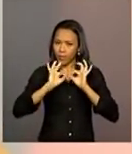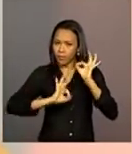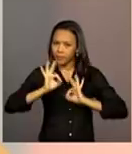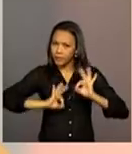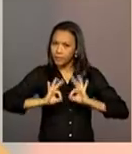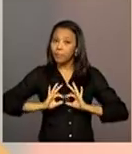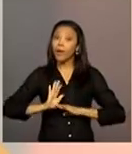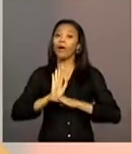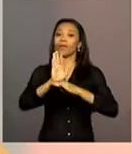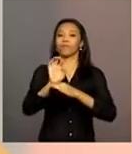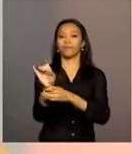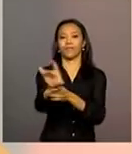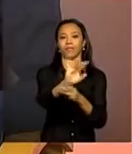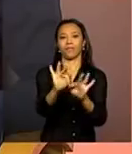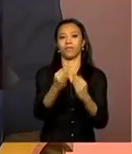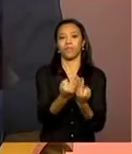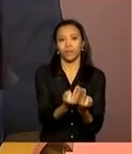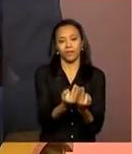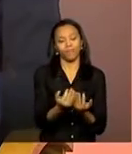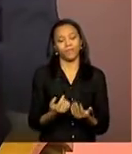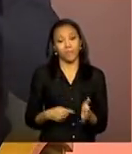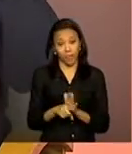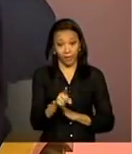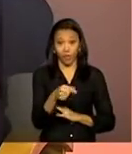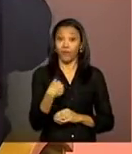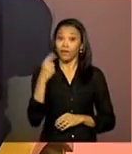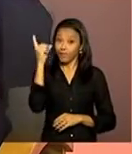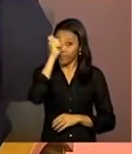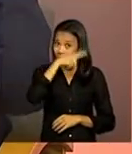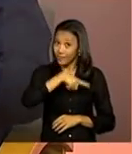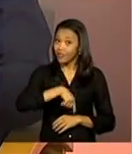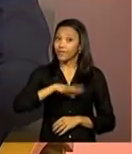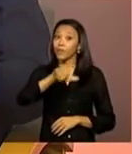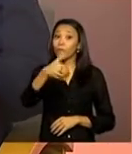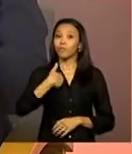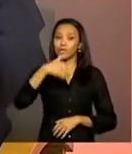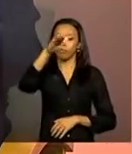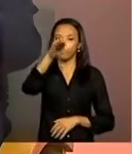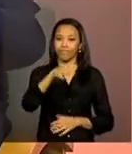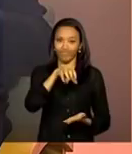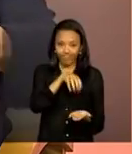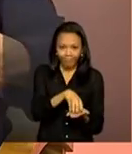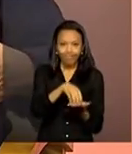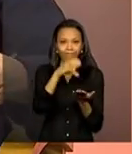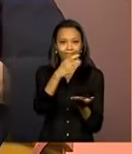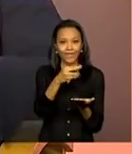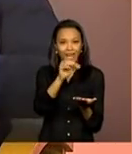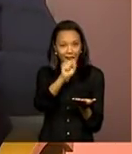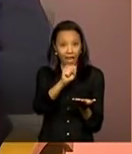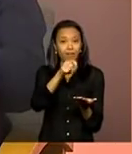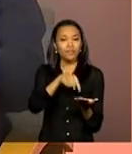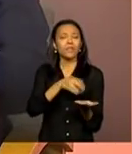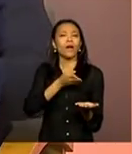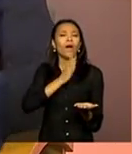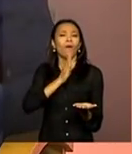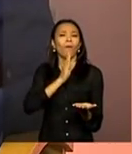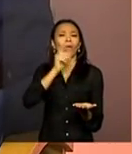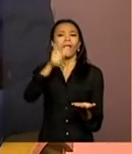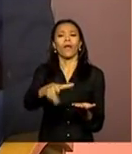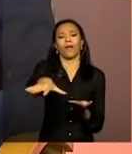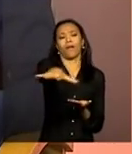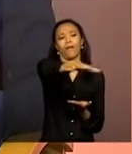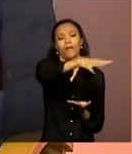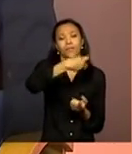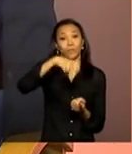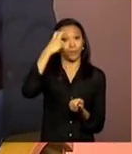cada família e até mais difícil né Maria Elina porque quando você tá fixo num Crá Você já conhece aquela comunidade aquela cultura